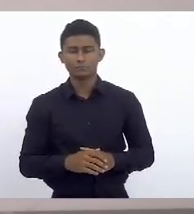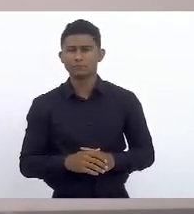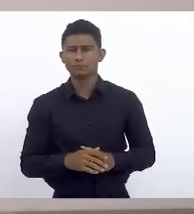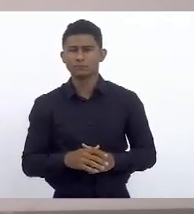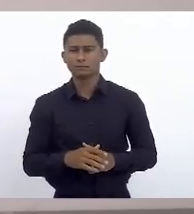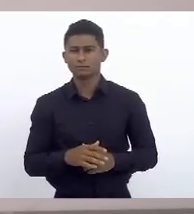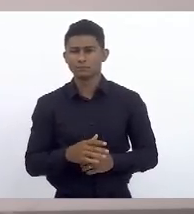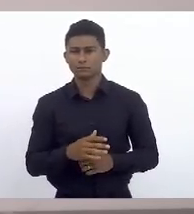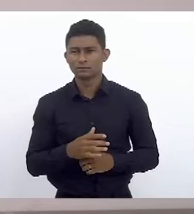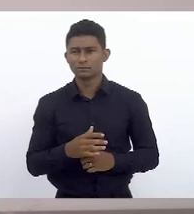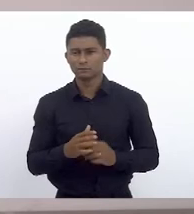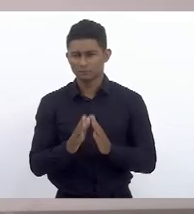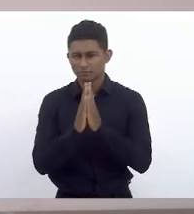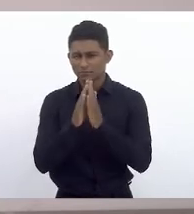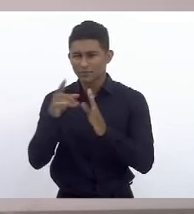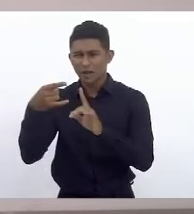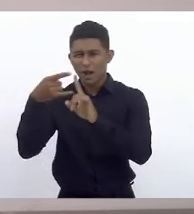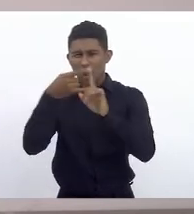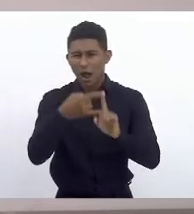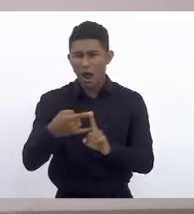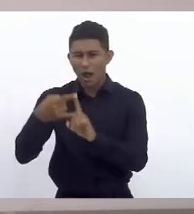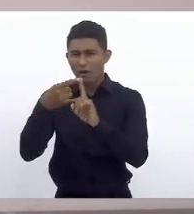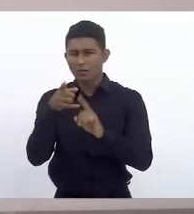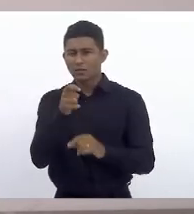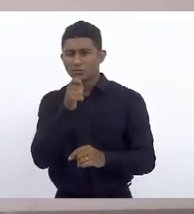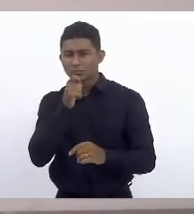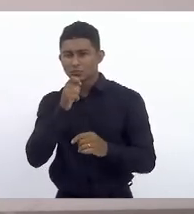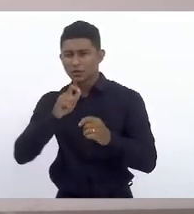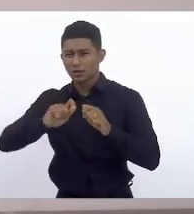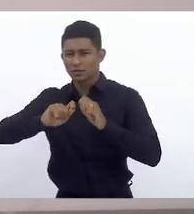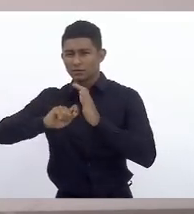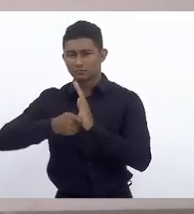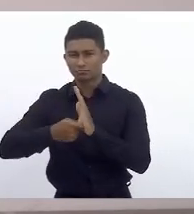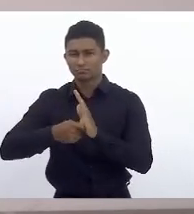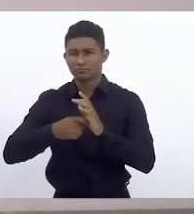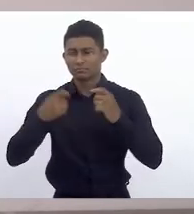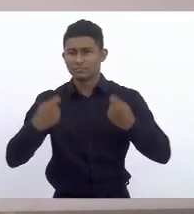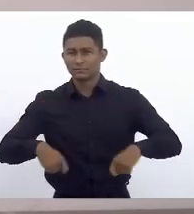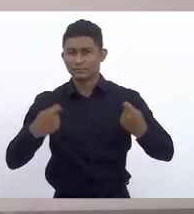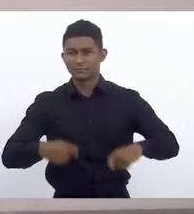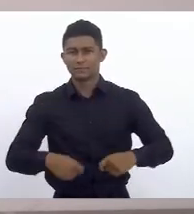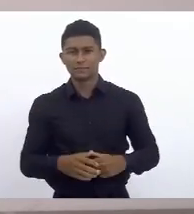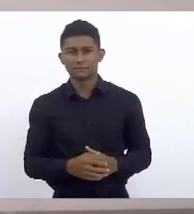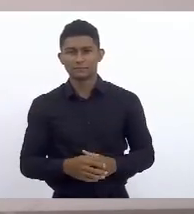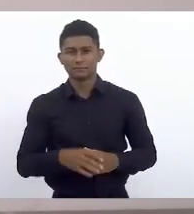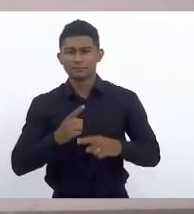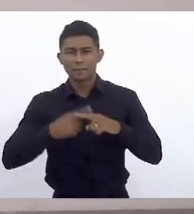Fechar aí o remoto que está vazando o som. Primeiro momento, nós pensamos...